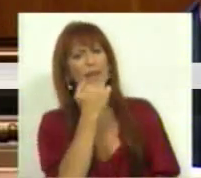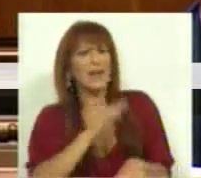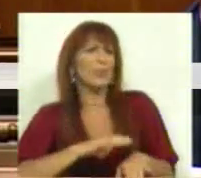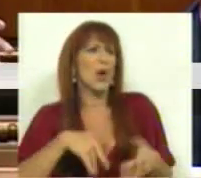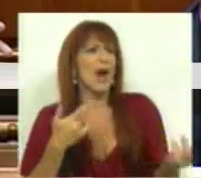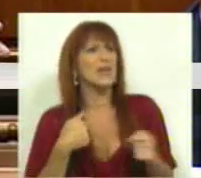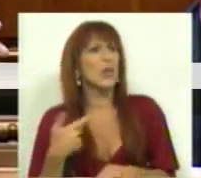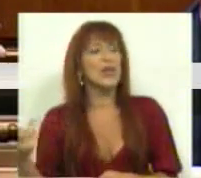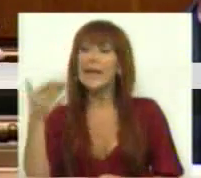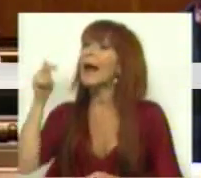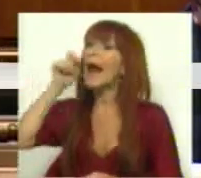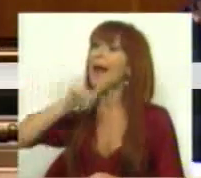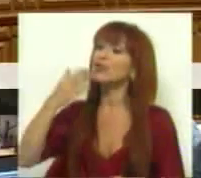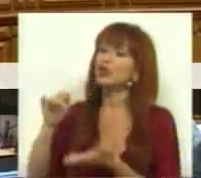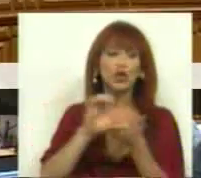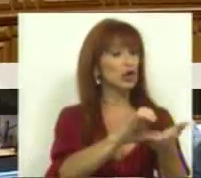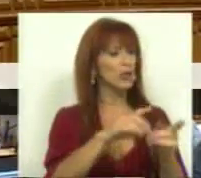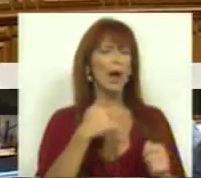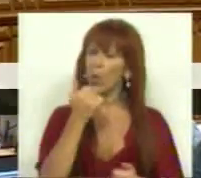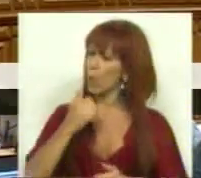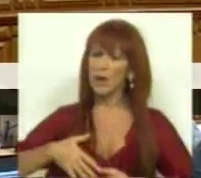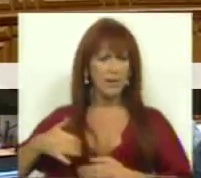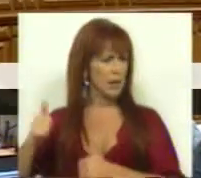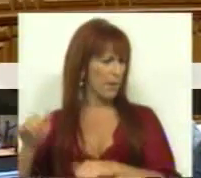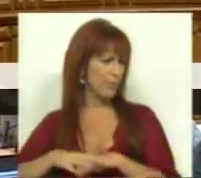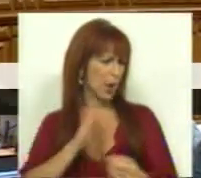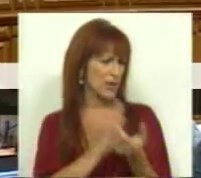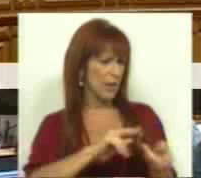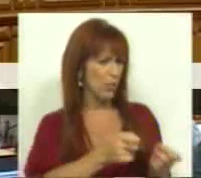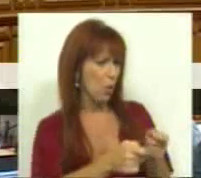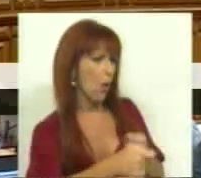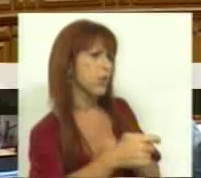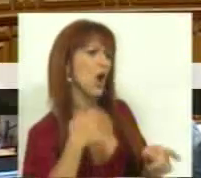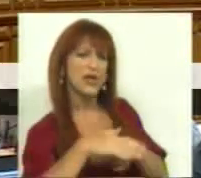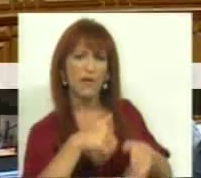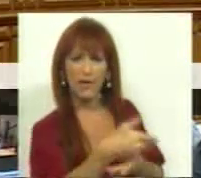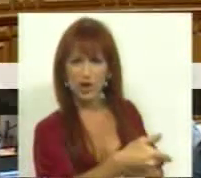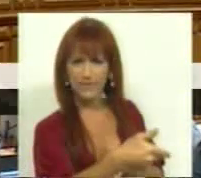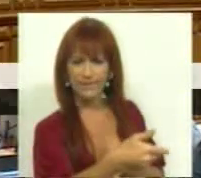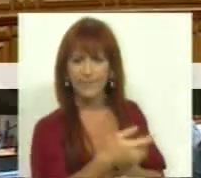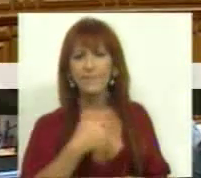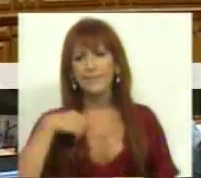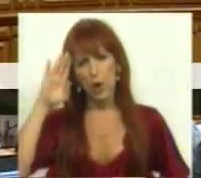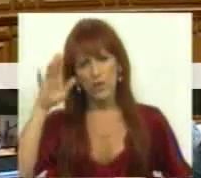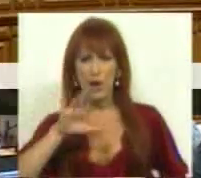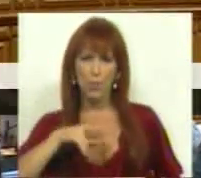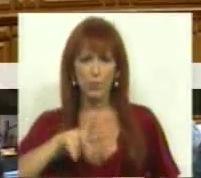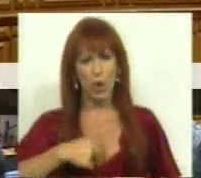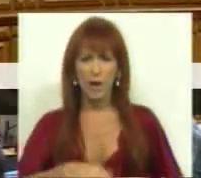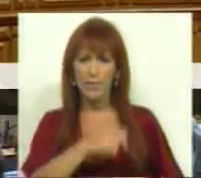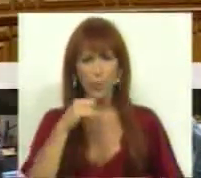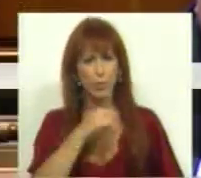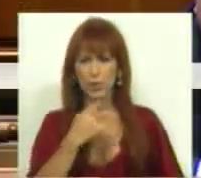satisfação pelo facto dos nossos credores se mostrarem confortáveis com o processo de ajustamento que nós estamos a fazer. Eu sei que o país está a fazer